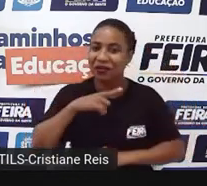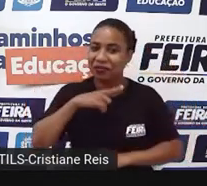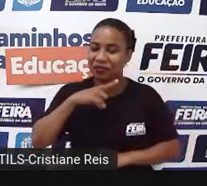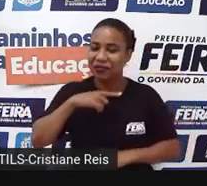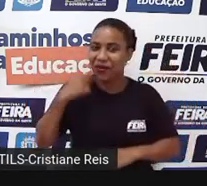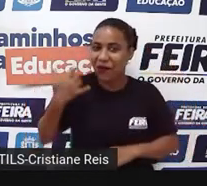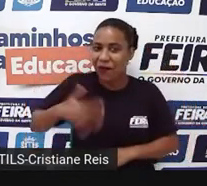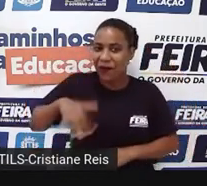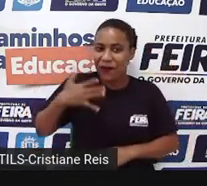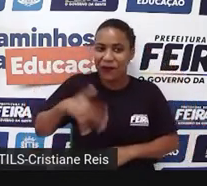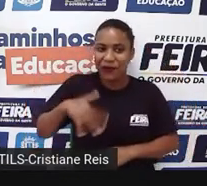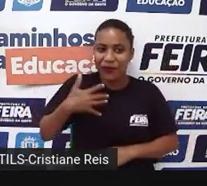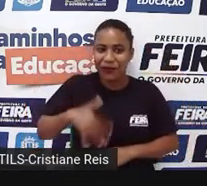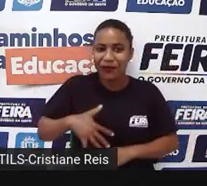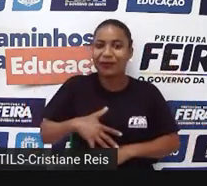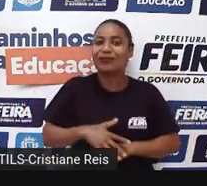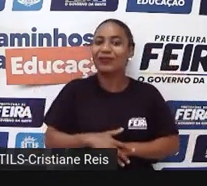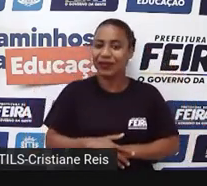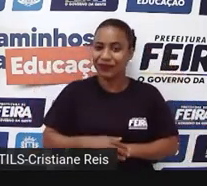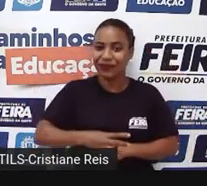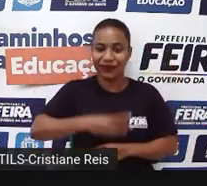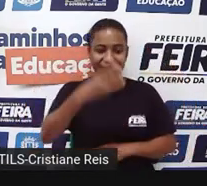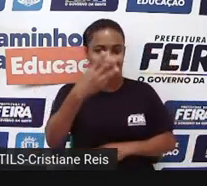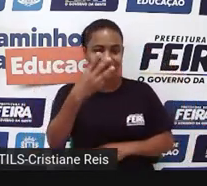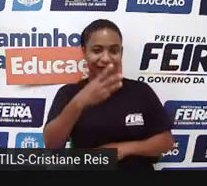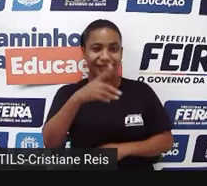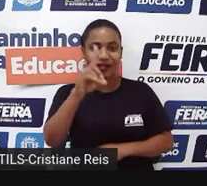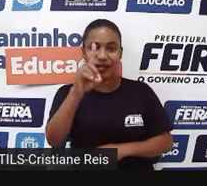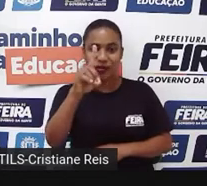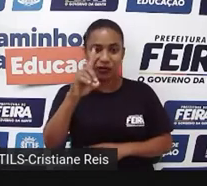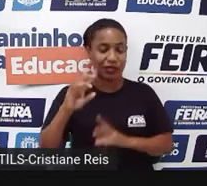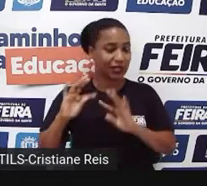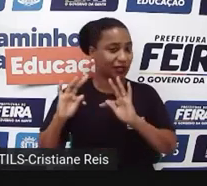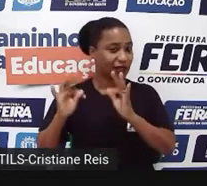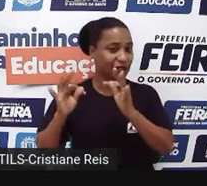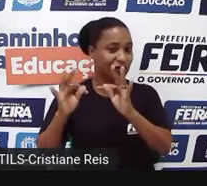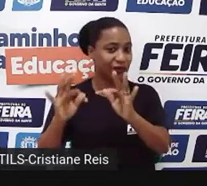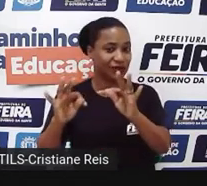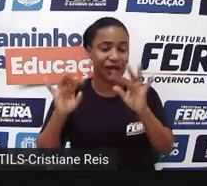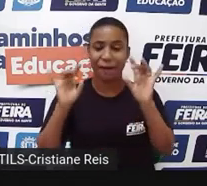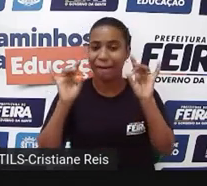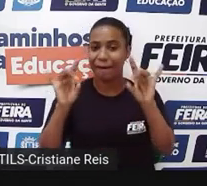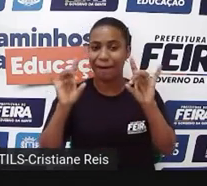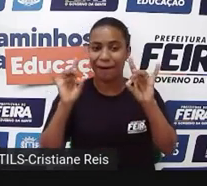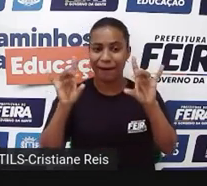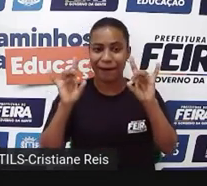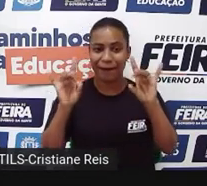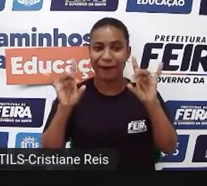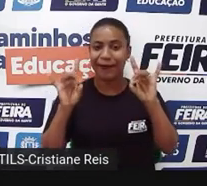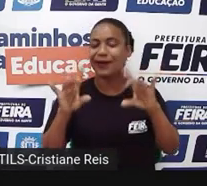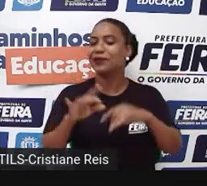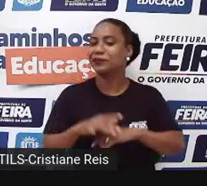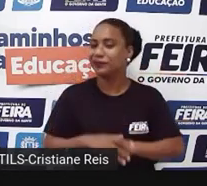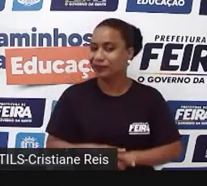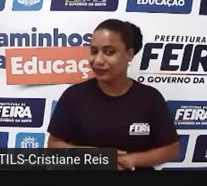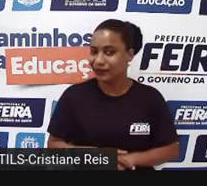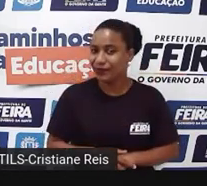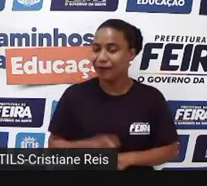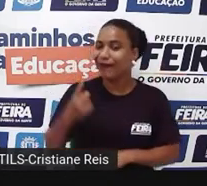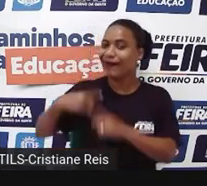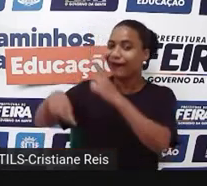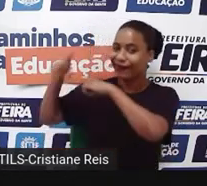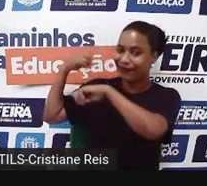a esse 3D aprimorado com a tecnologia digital que a gente experimenta hoje, houve toda